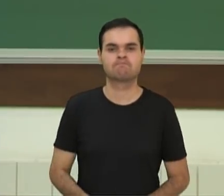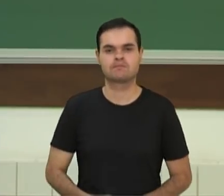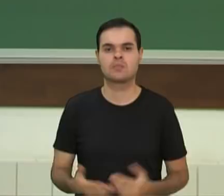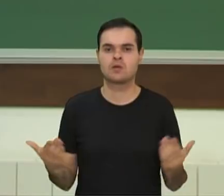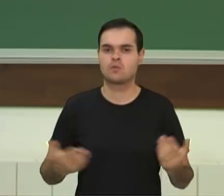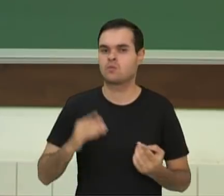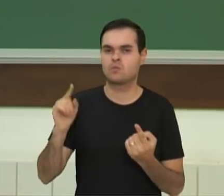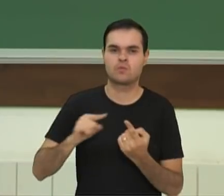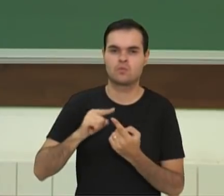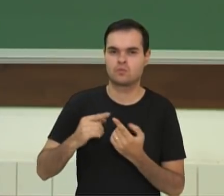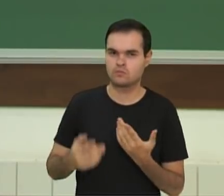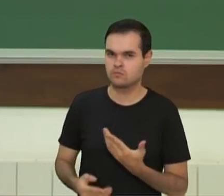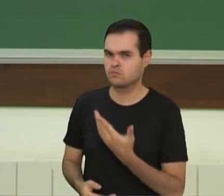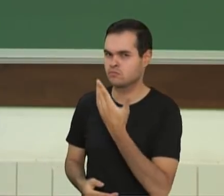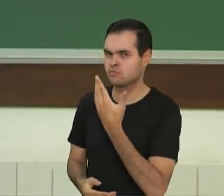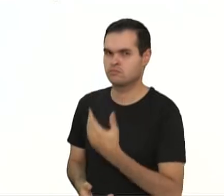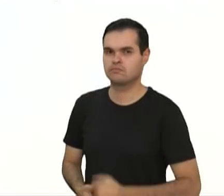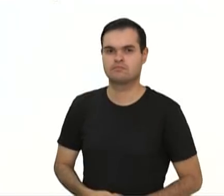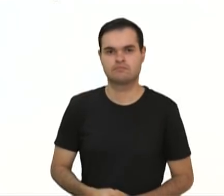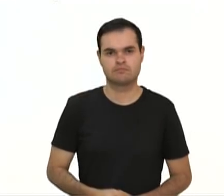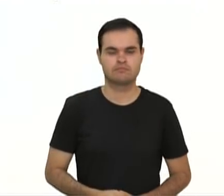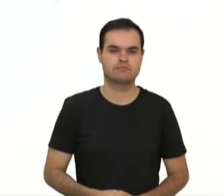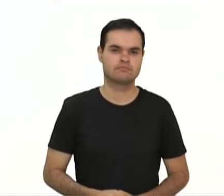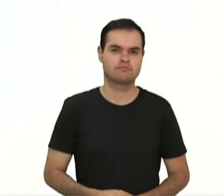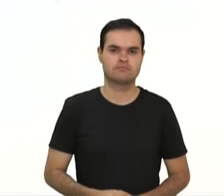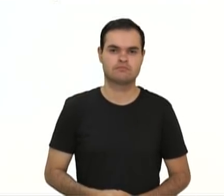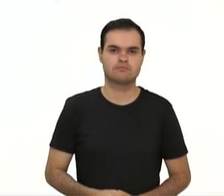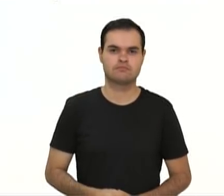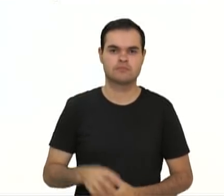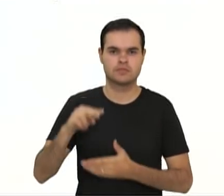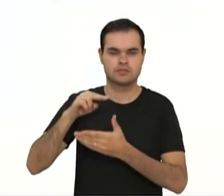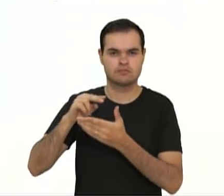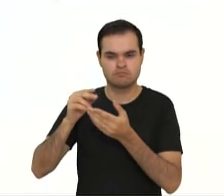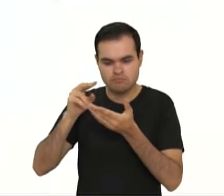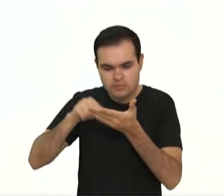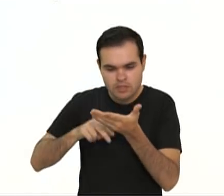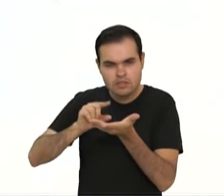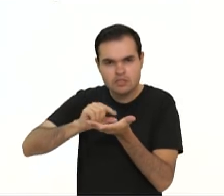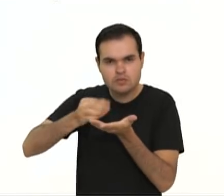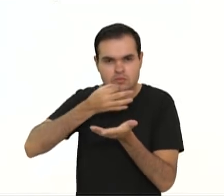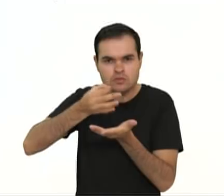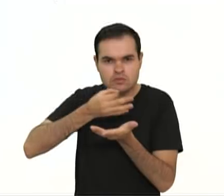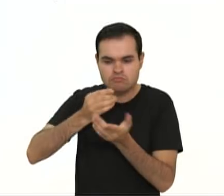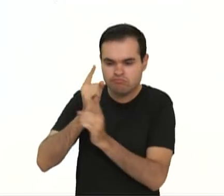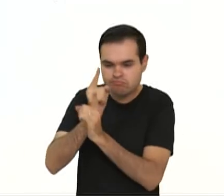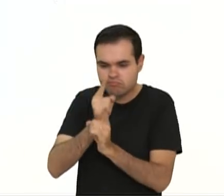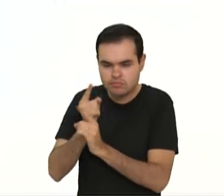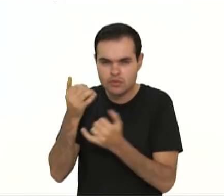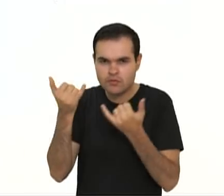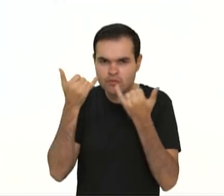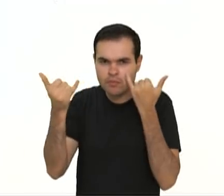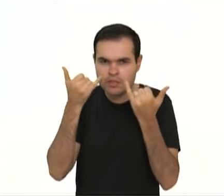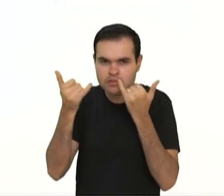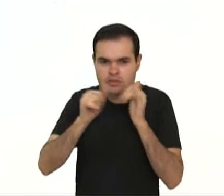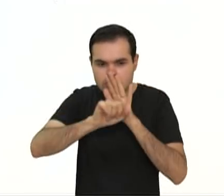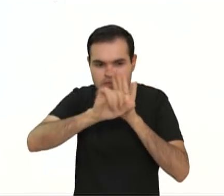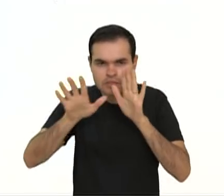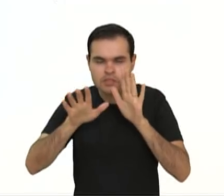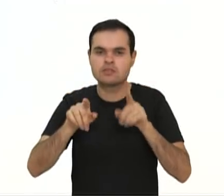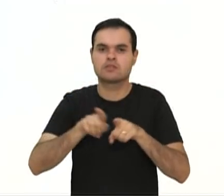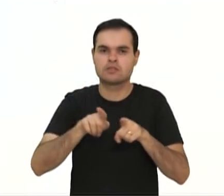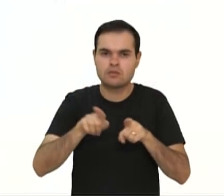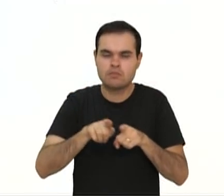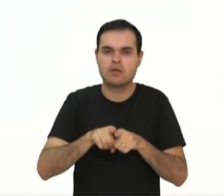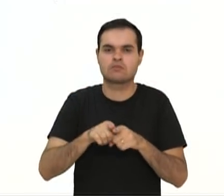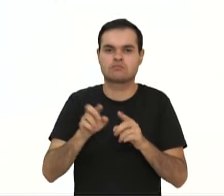aos nossos objetivos. Eles são: ler um artigo de opinião, localizar informações explícitas,